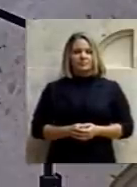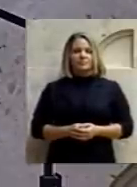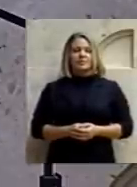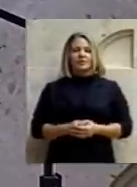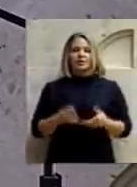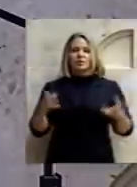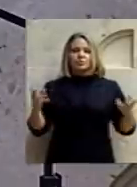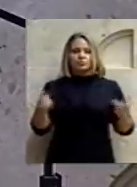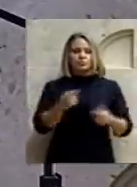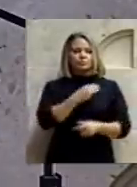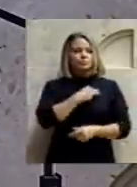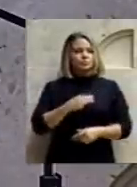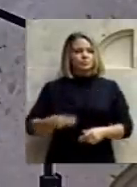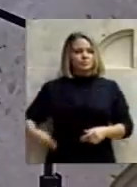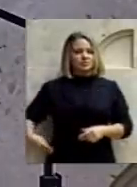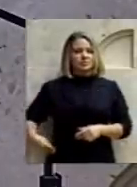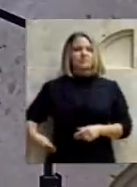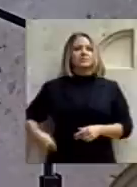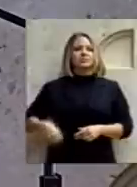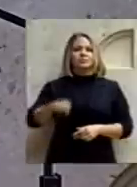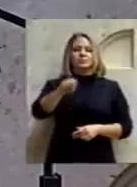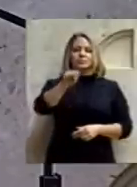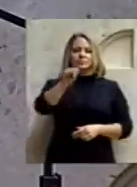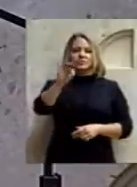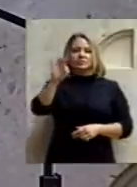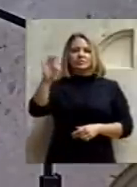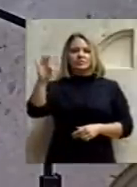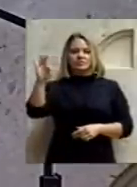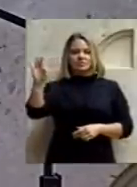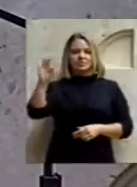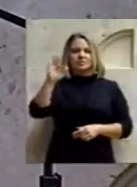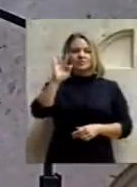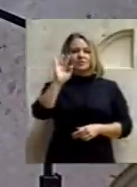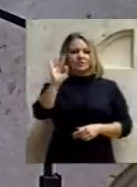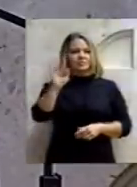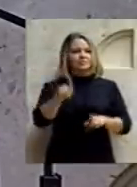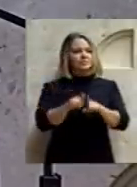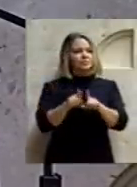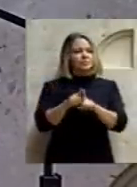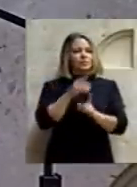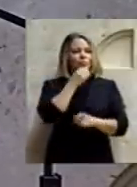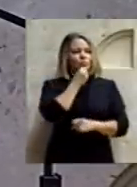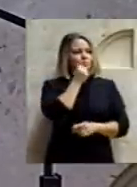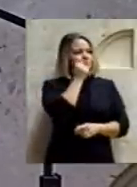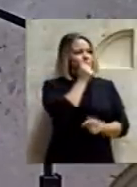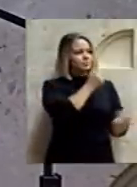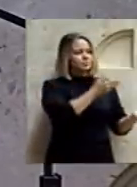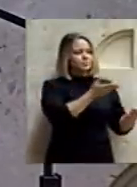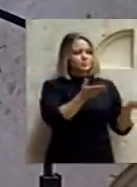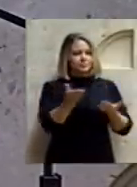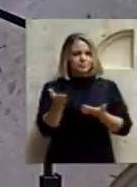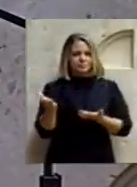excelentíssimos senhores ministros do Supremo Tribunal Federal, senhoras, meus senhores,